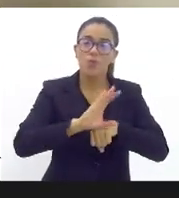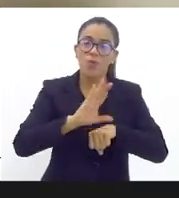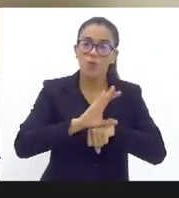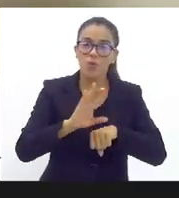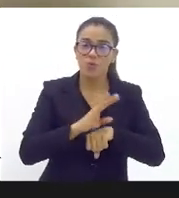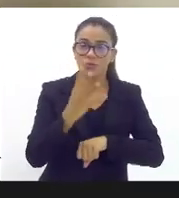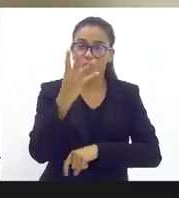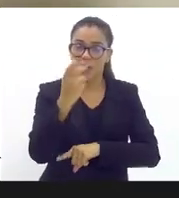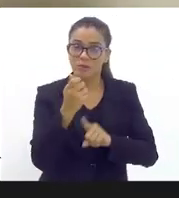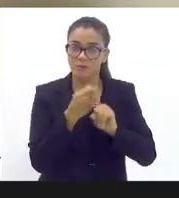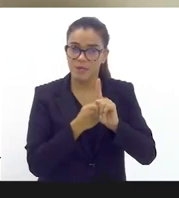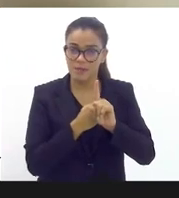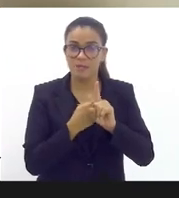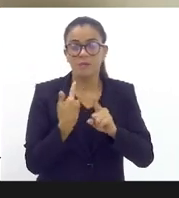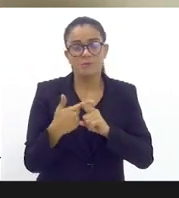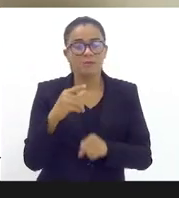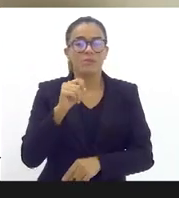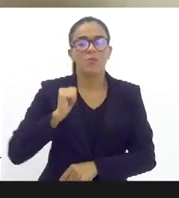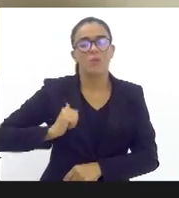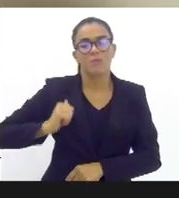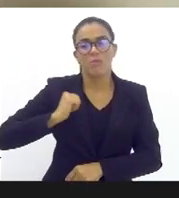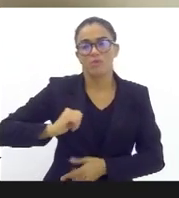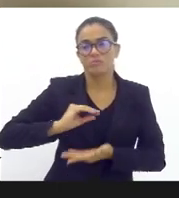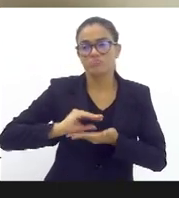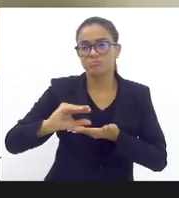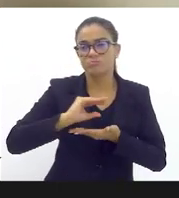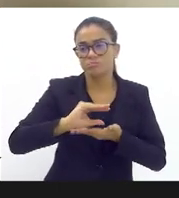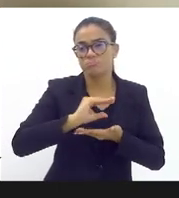uma bolsa. E